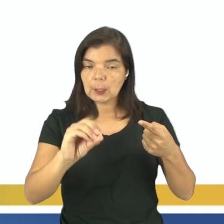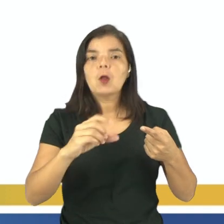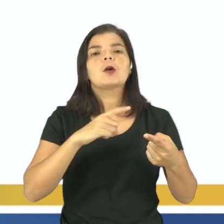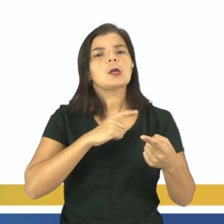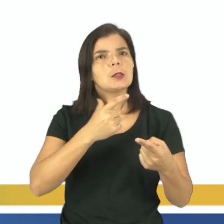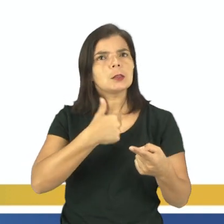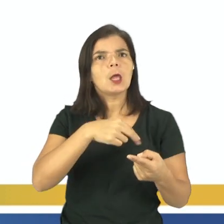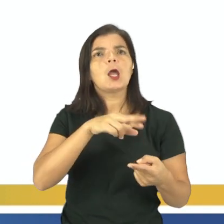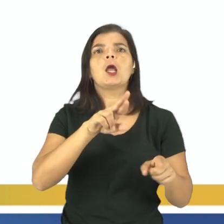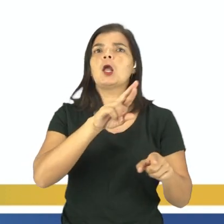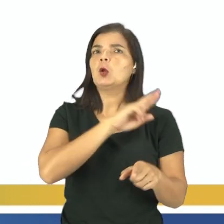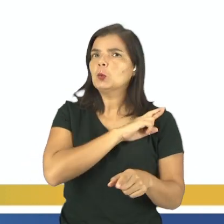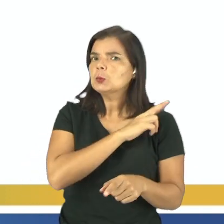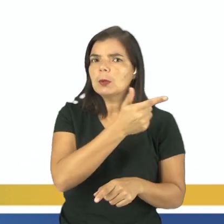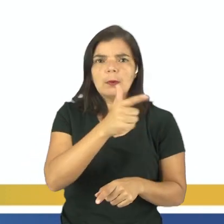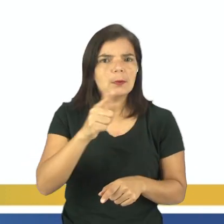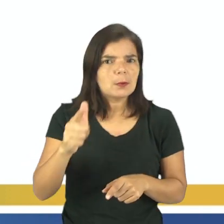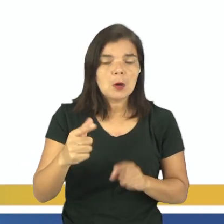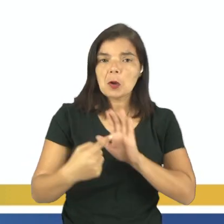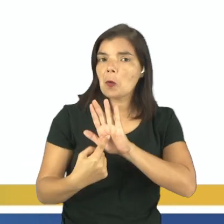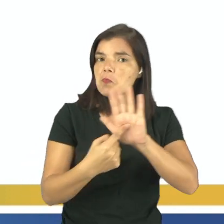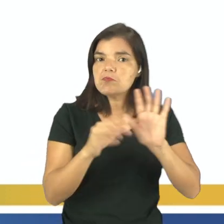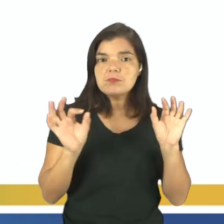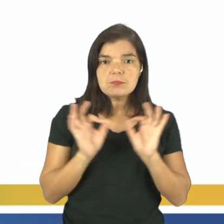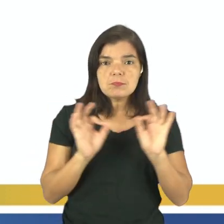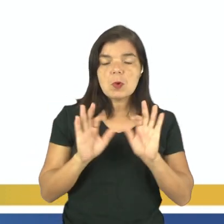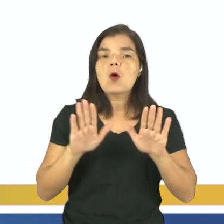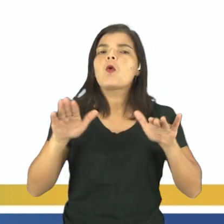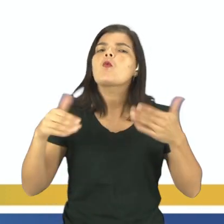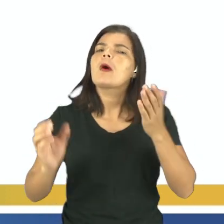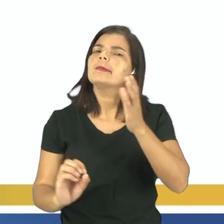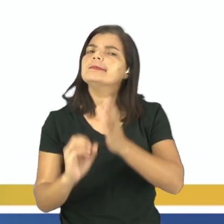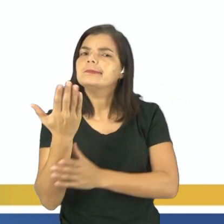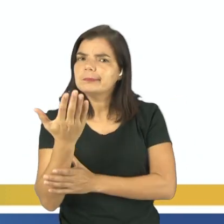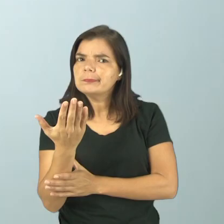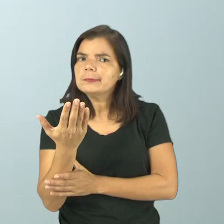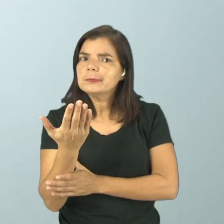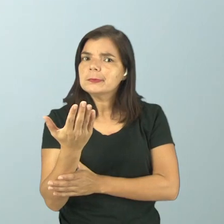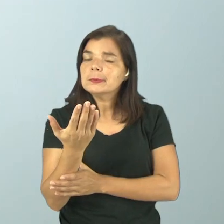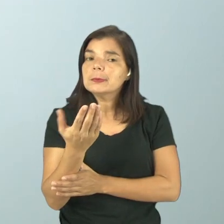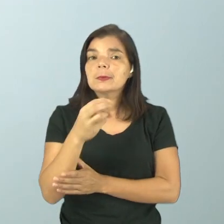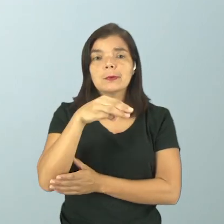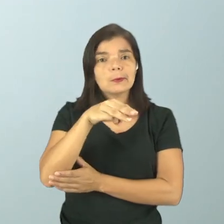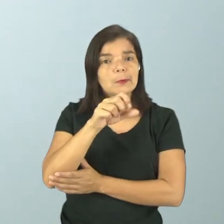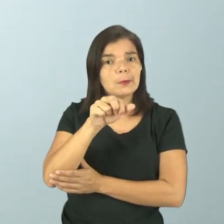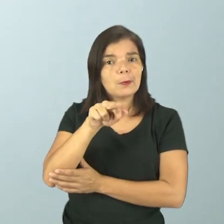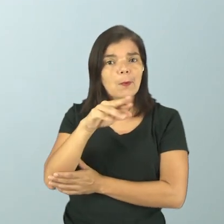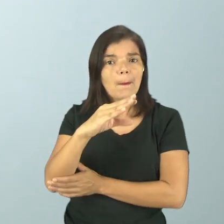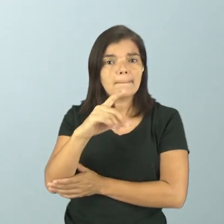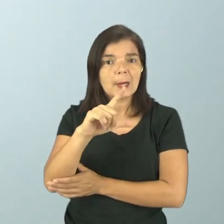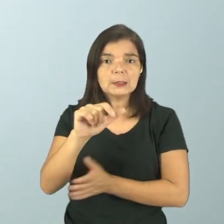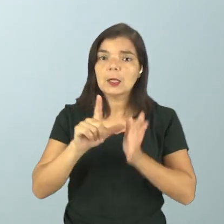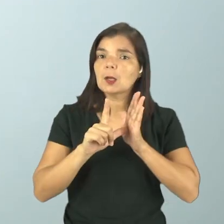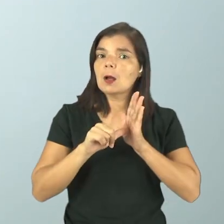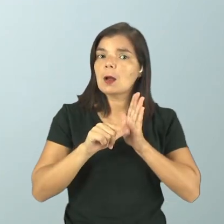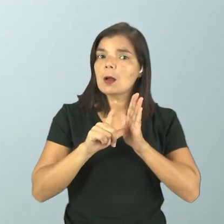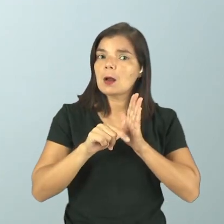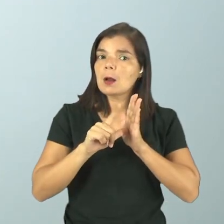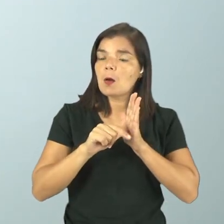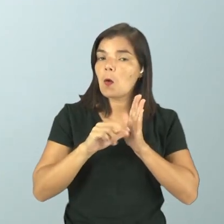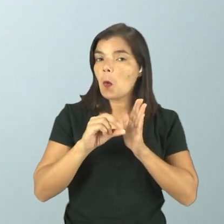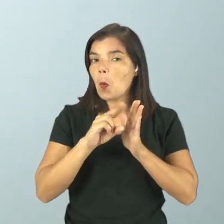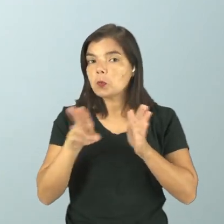muita responsabilidade e depois dizendo que ele não apareceu. Qual é o fato? O fato é que o Marcelo atrasou-se, ou